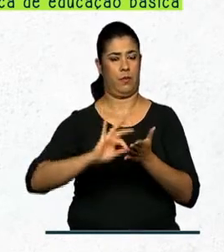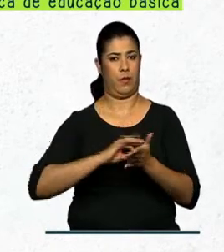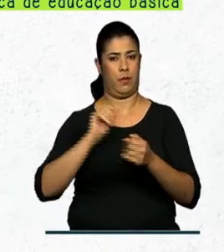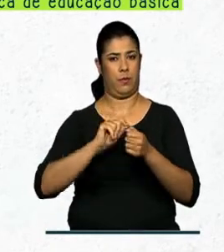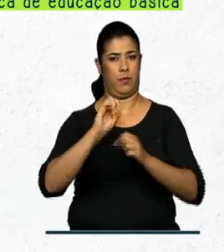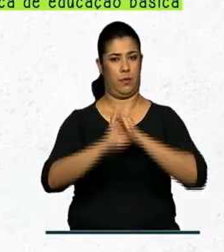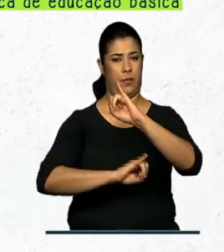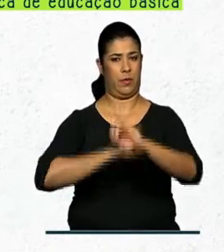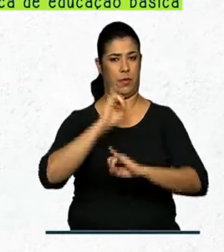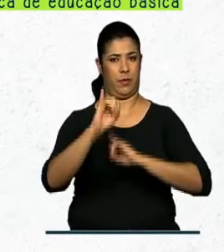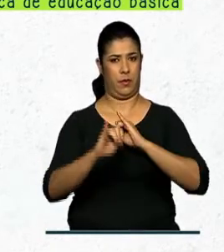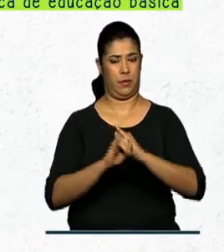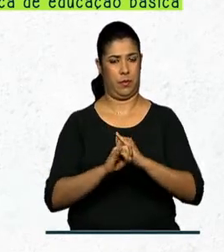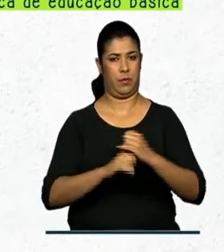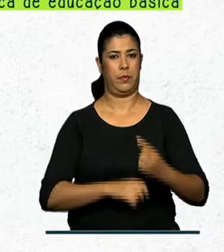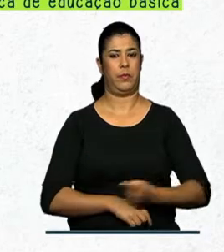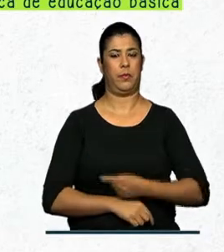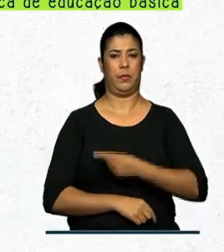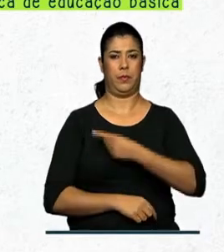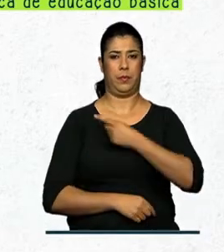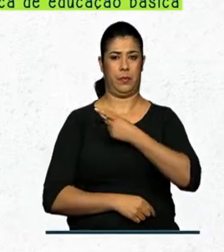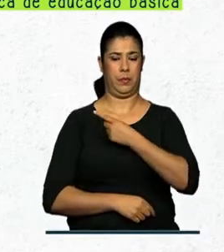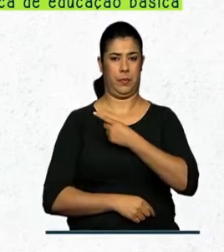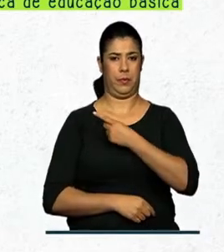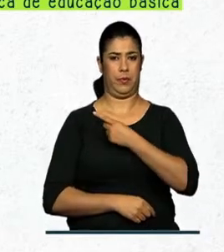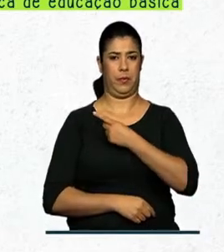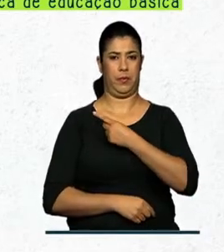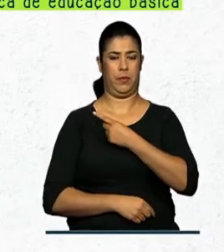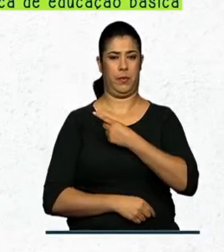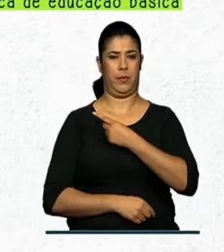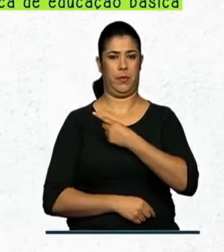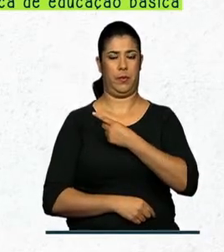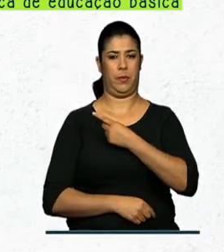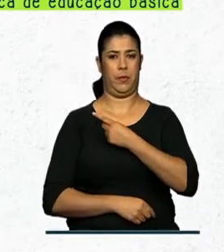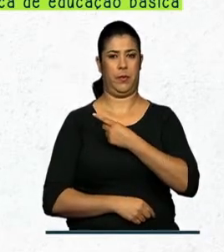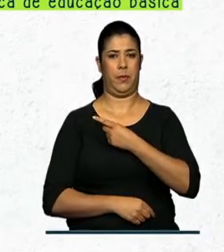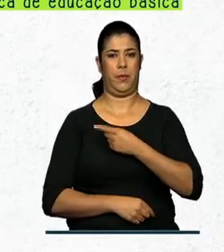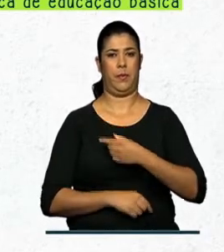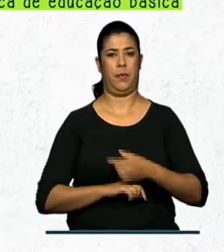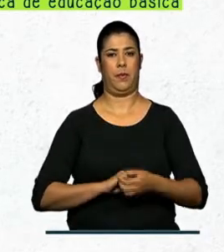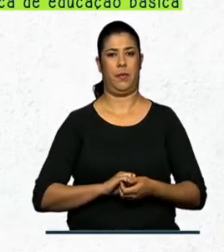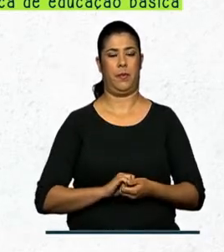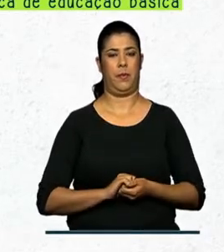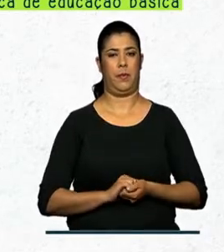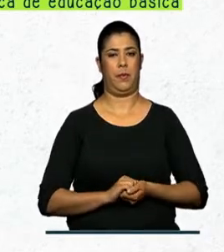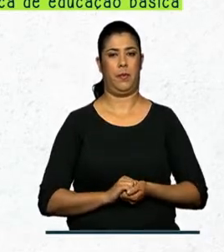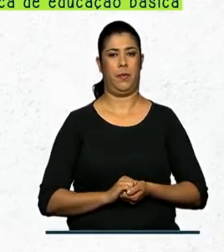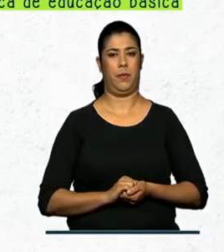pela internet. O endereço é freire.capes.gov.br.